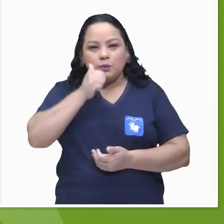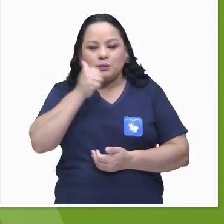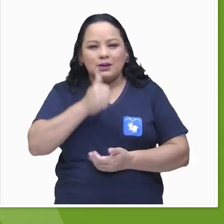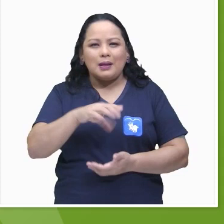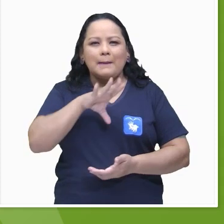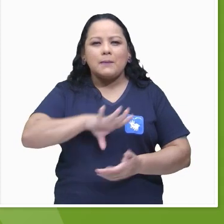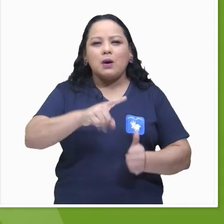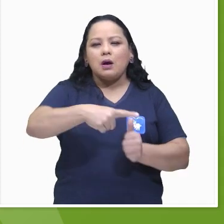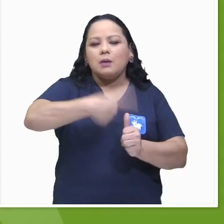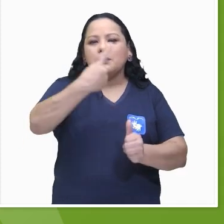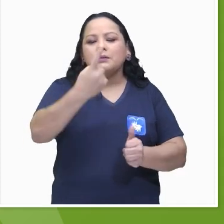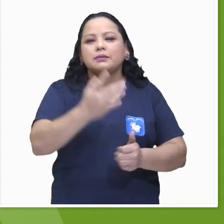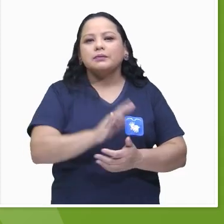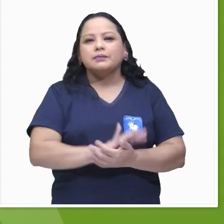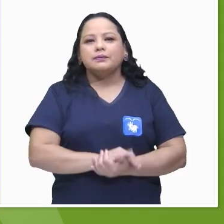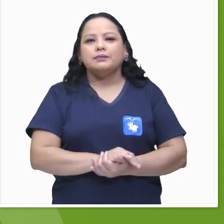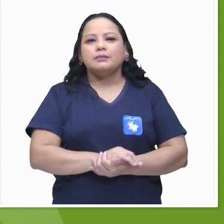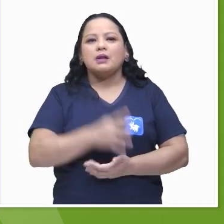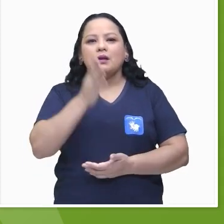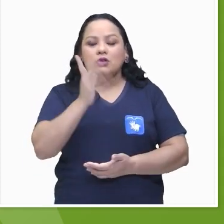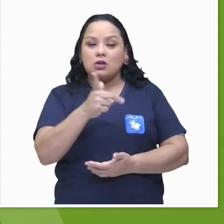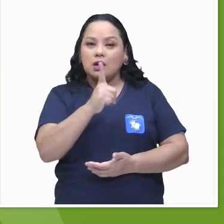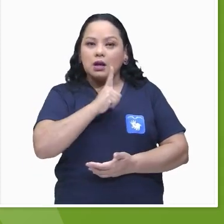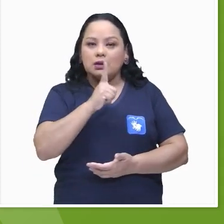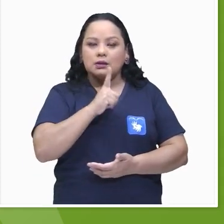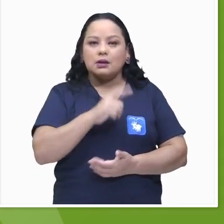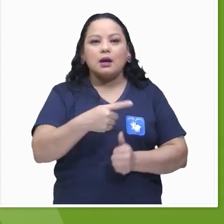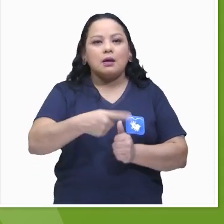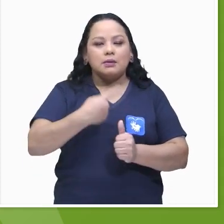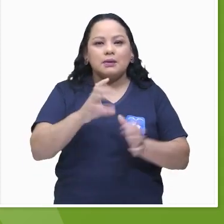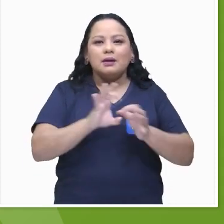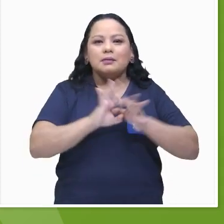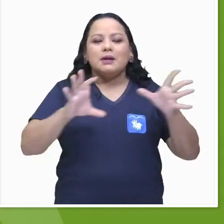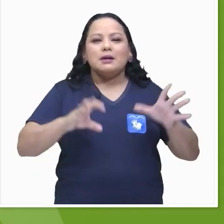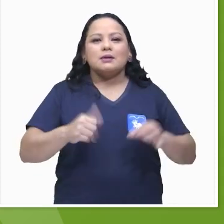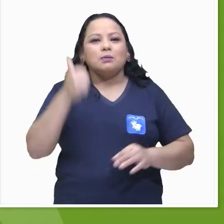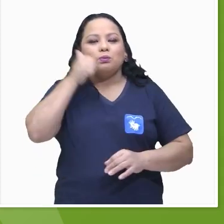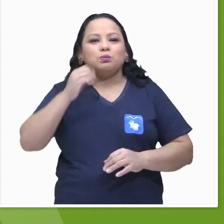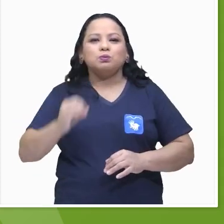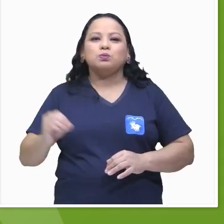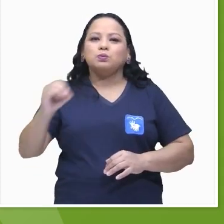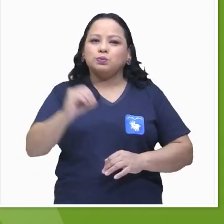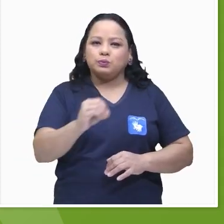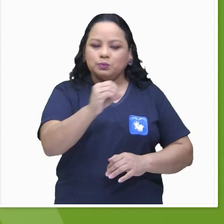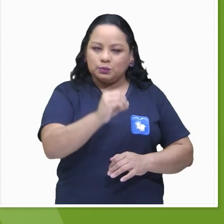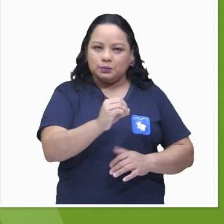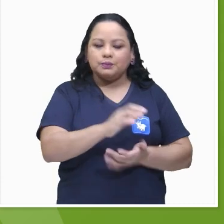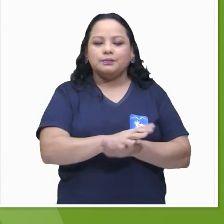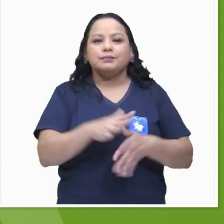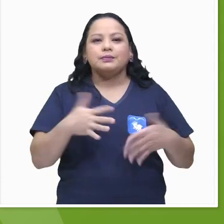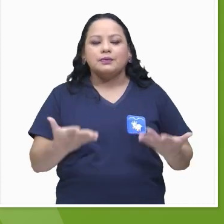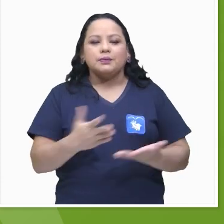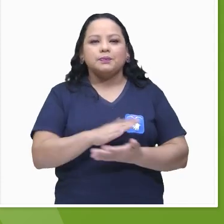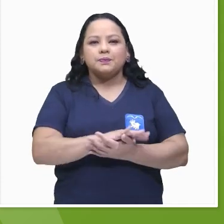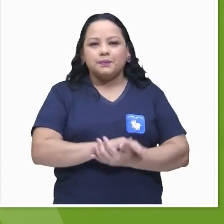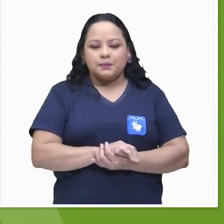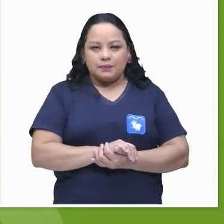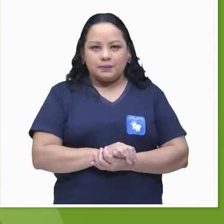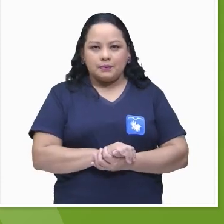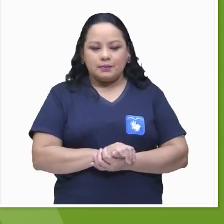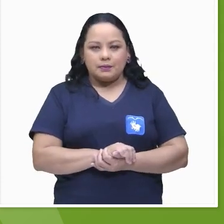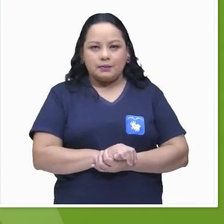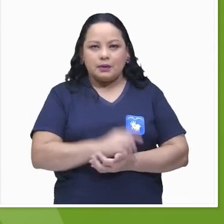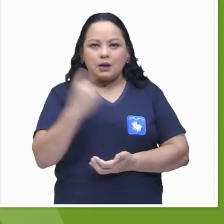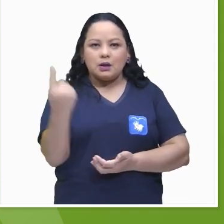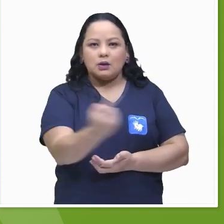pela primeira vez, já teve a primeira liberação do óvulo dela, tá? Então, nós temos